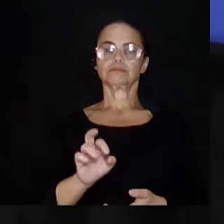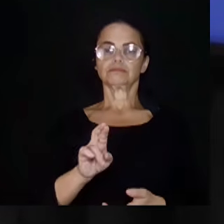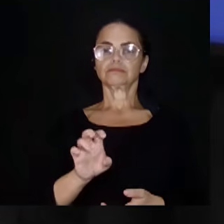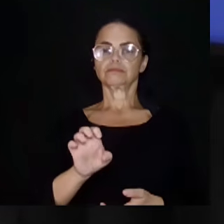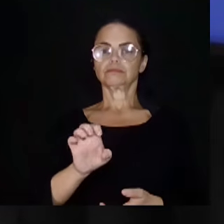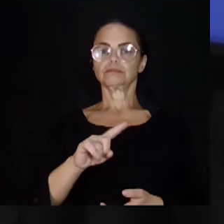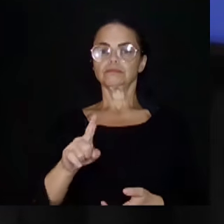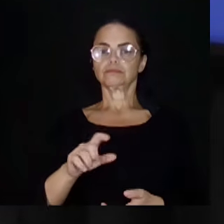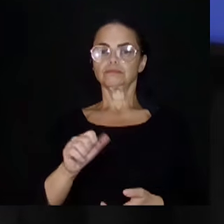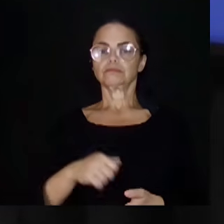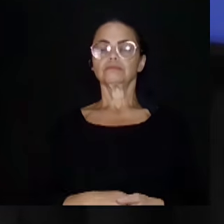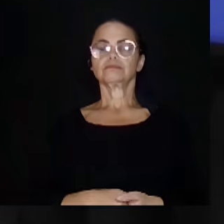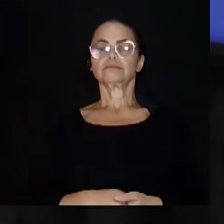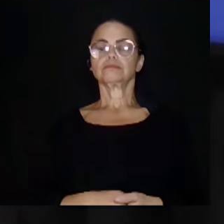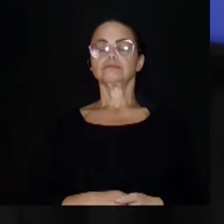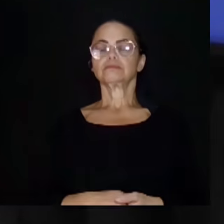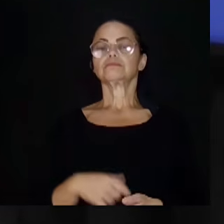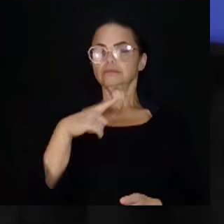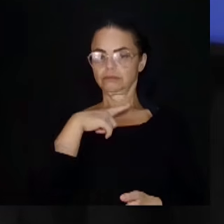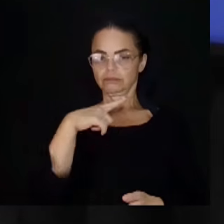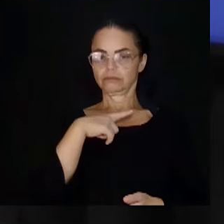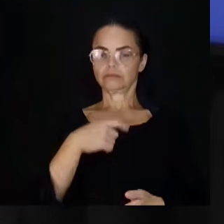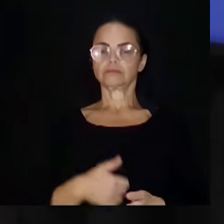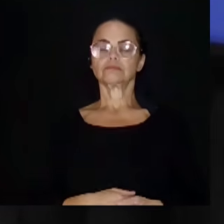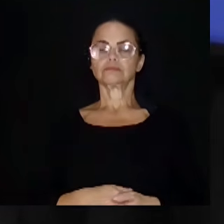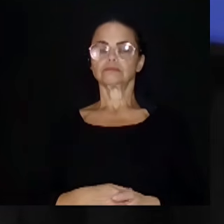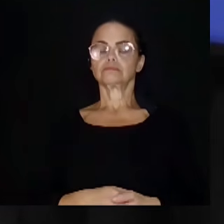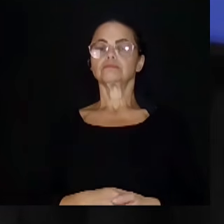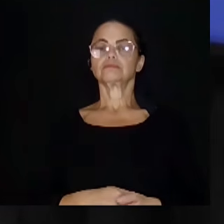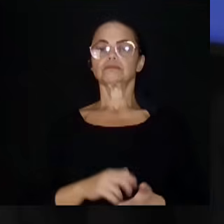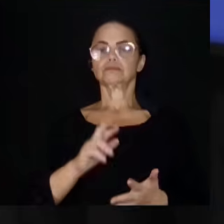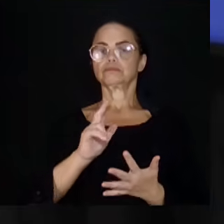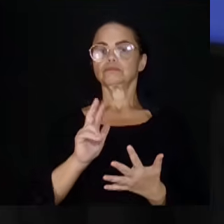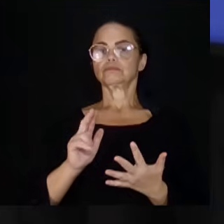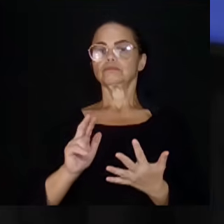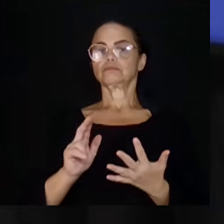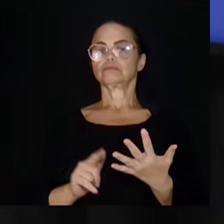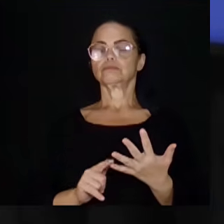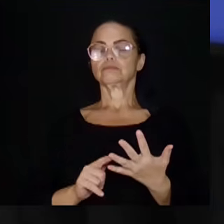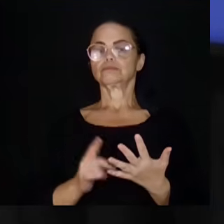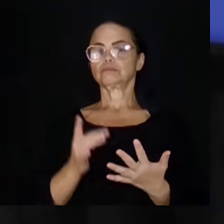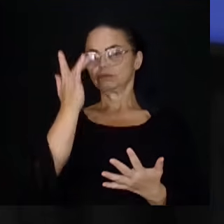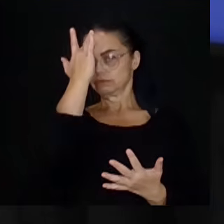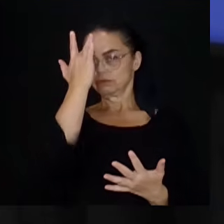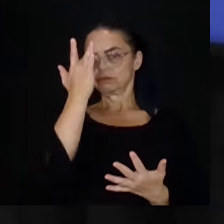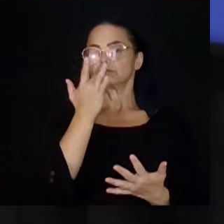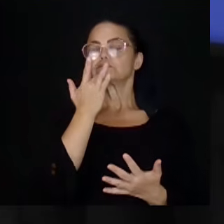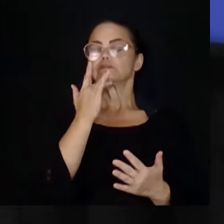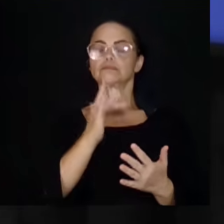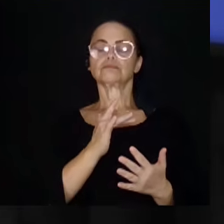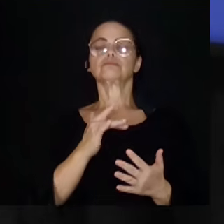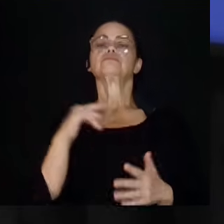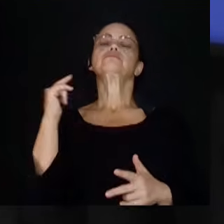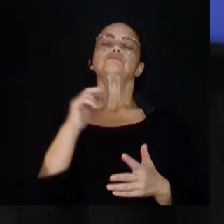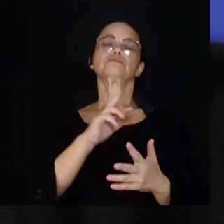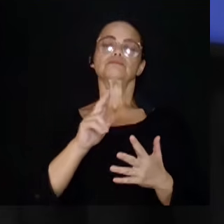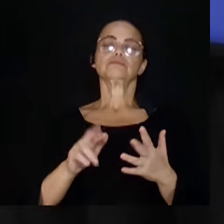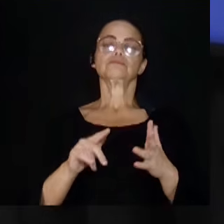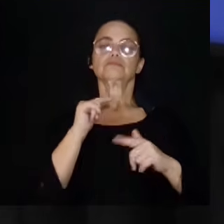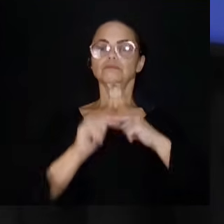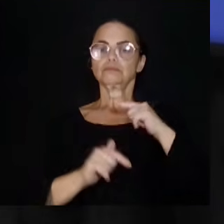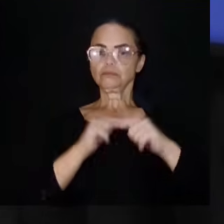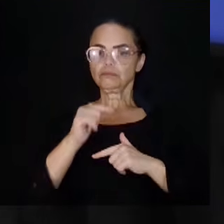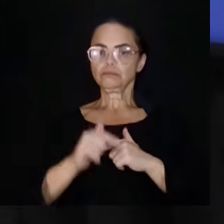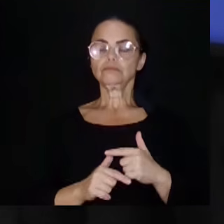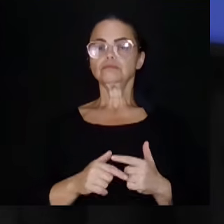isso você tem, né, uma série de perfis, você desenvolve muito trabalho. Aqui nas minhas anotações a